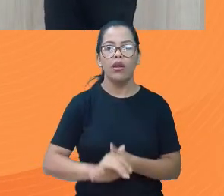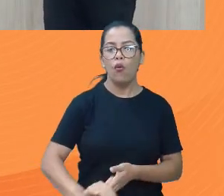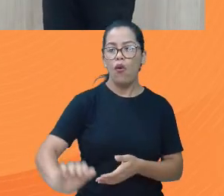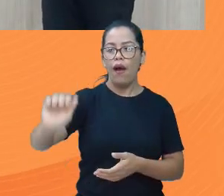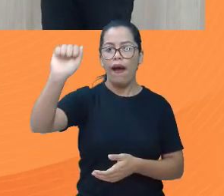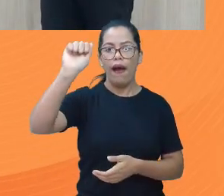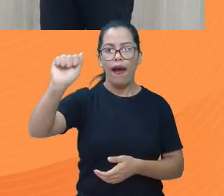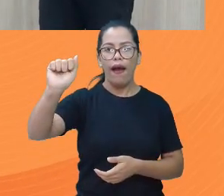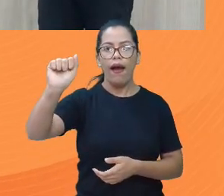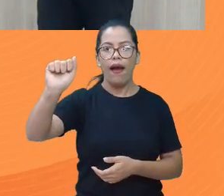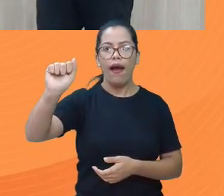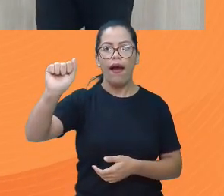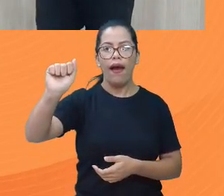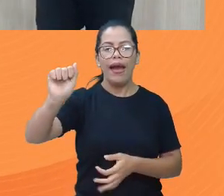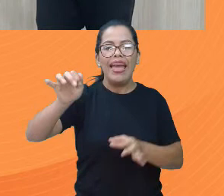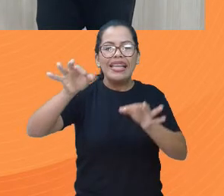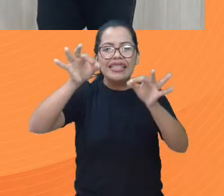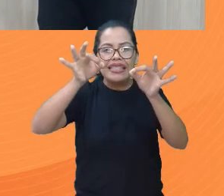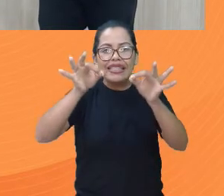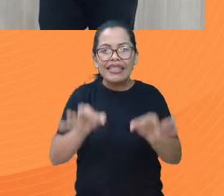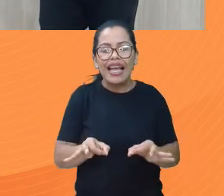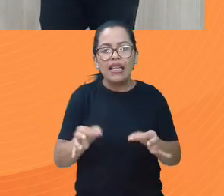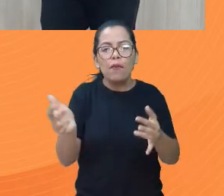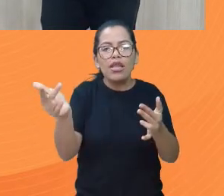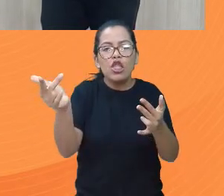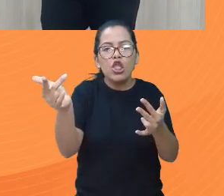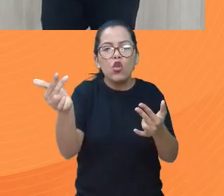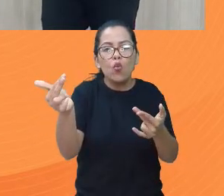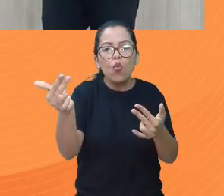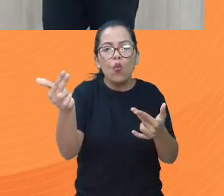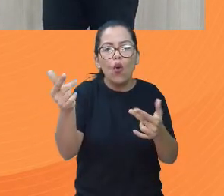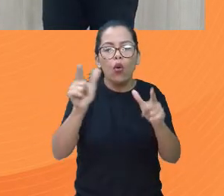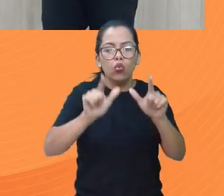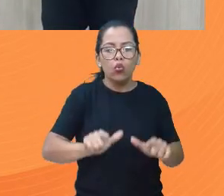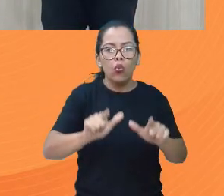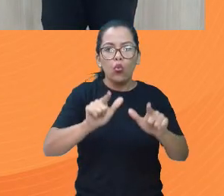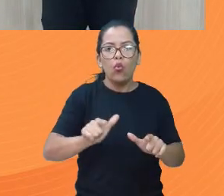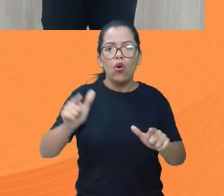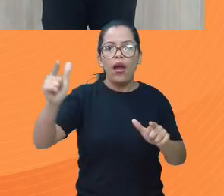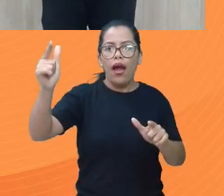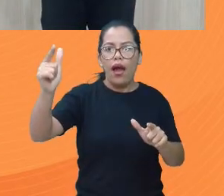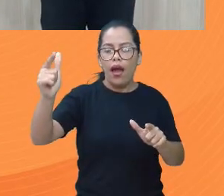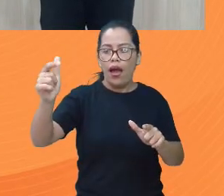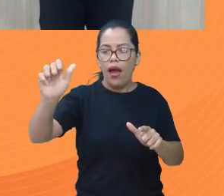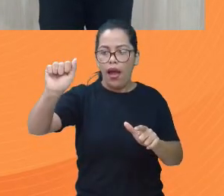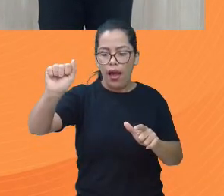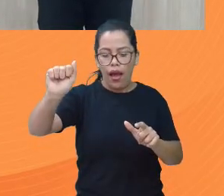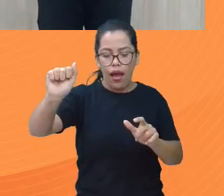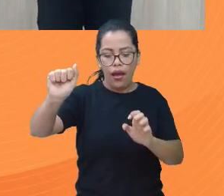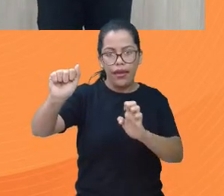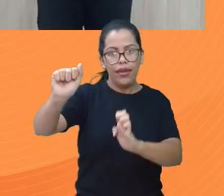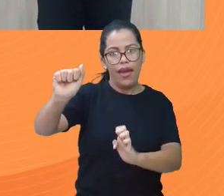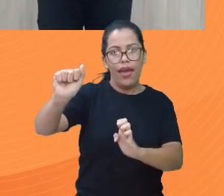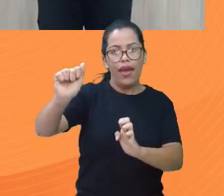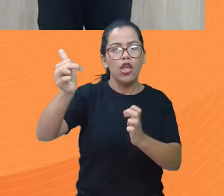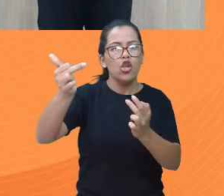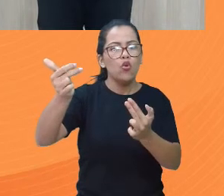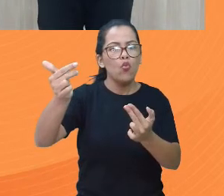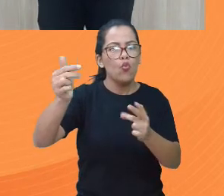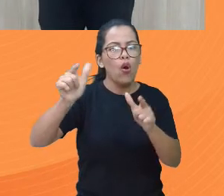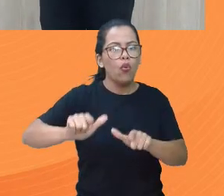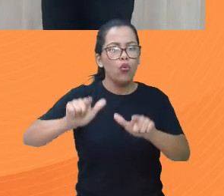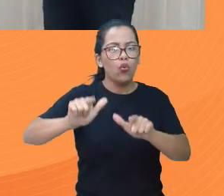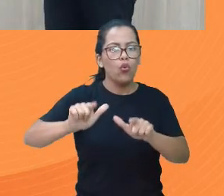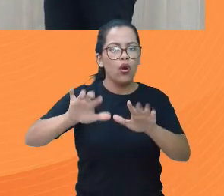E observa que ele está exatamente na mesma posição do ângulo E que está lá embaixo. Então, morreu o